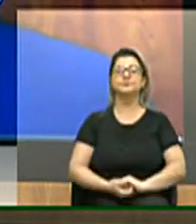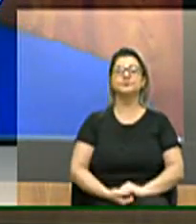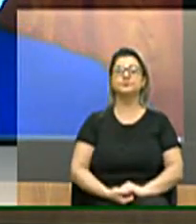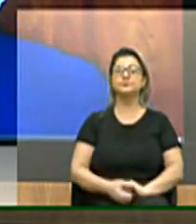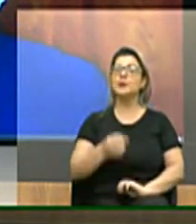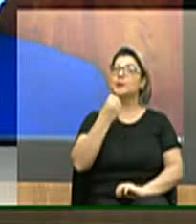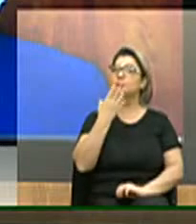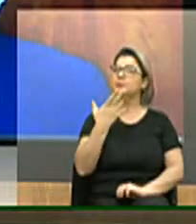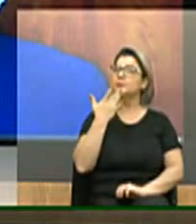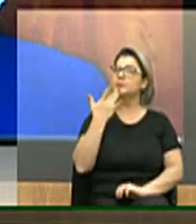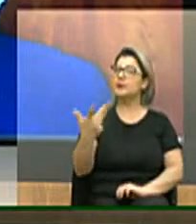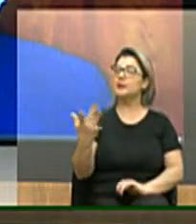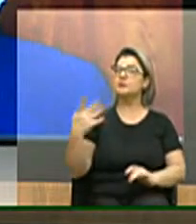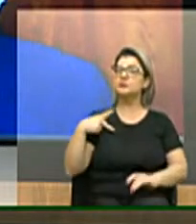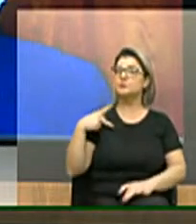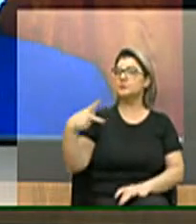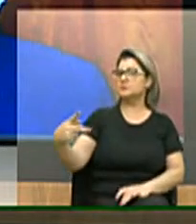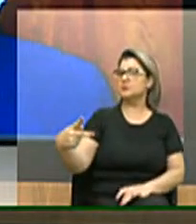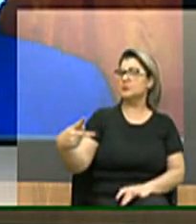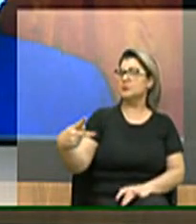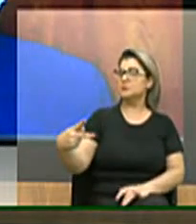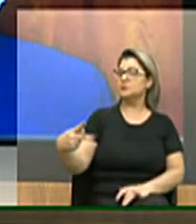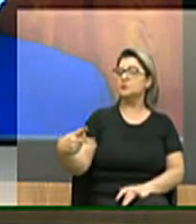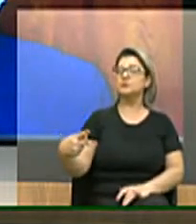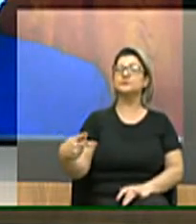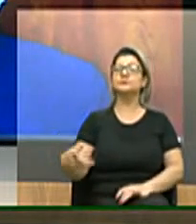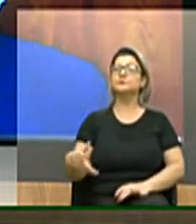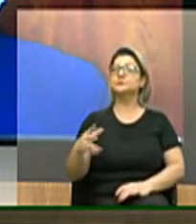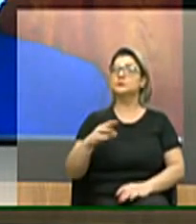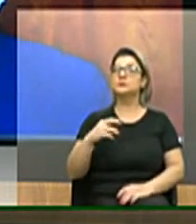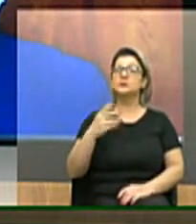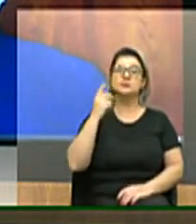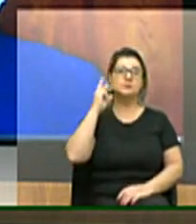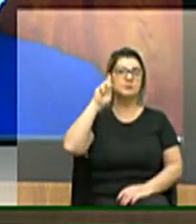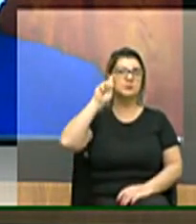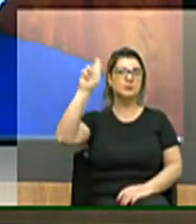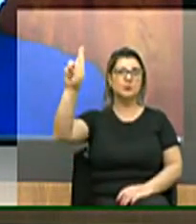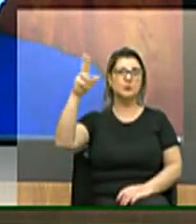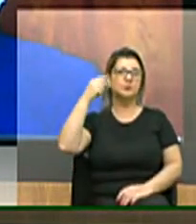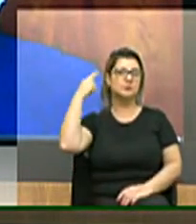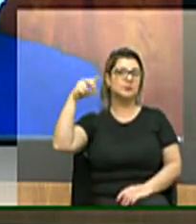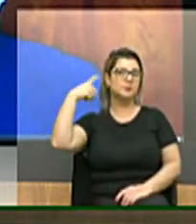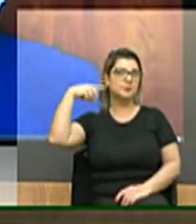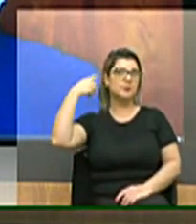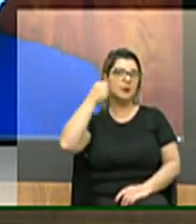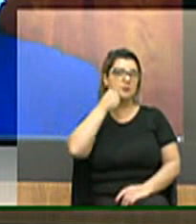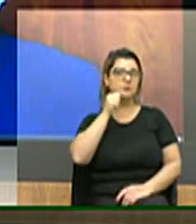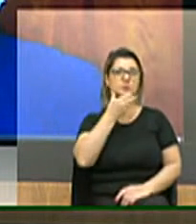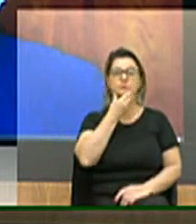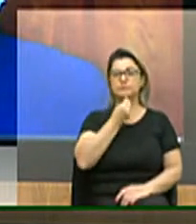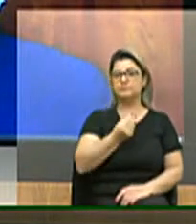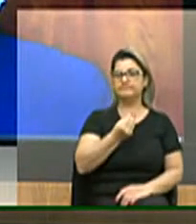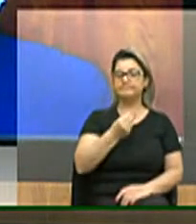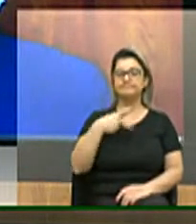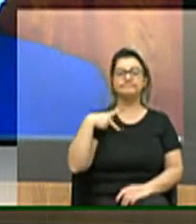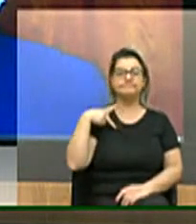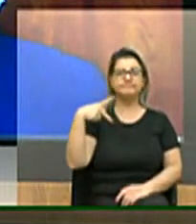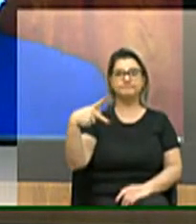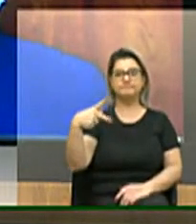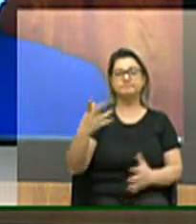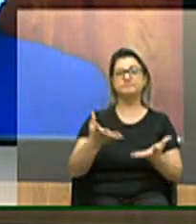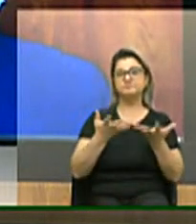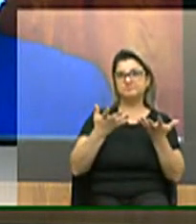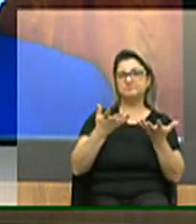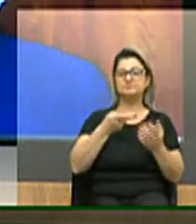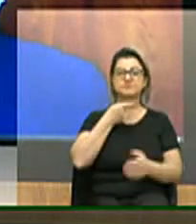Boa tarde, presidente. Minha saudação, senhor presidente, senhores deputados, deputadas. Presidente, eu quero